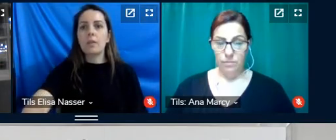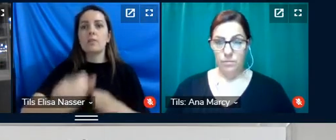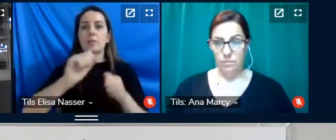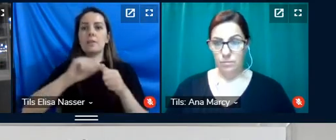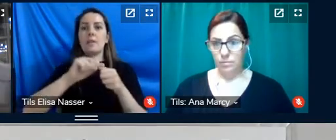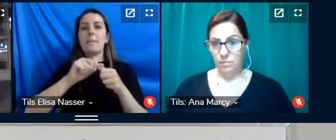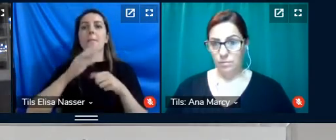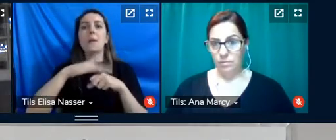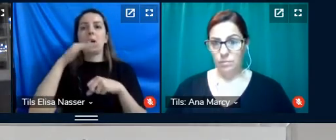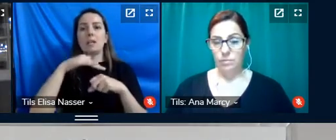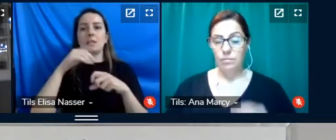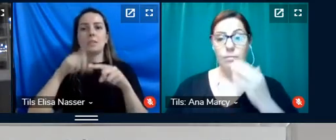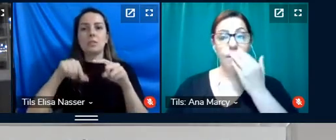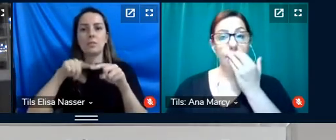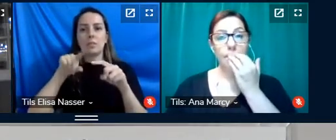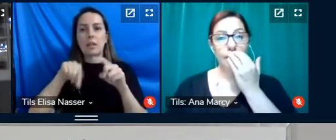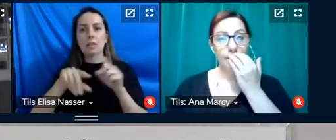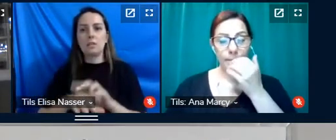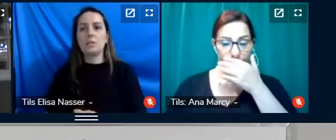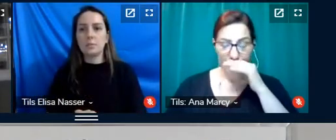pouco. Então,